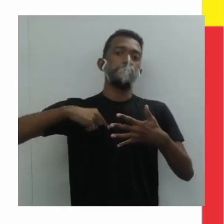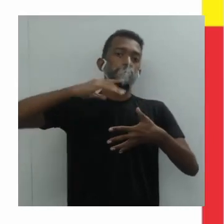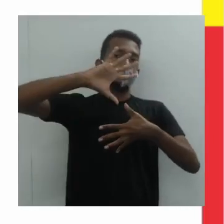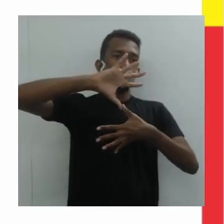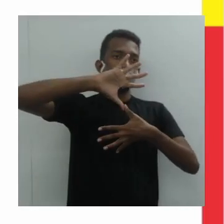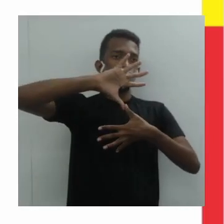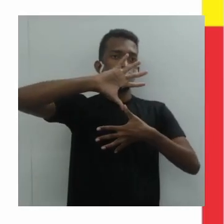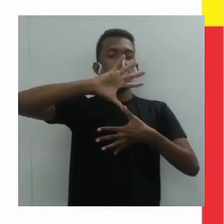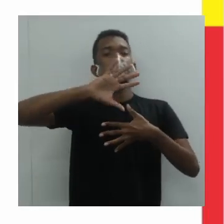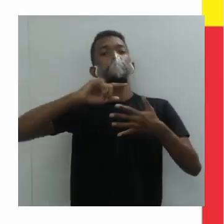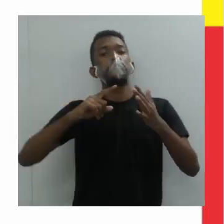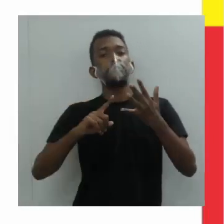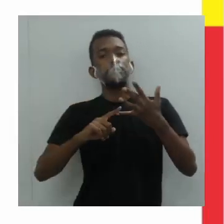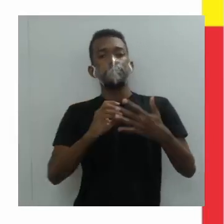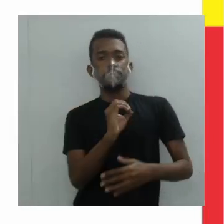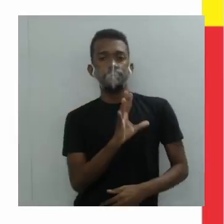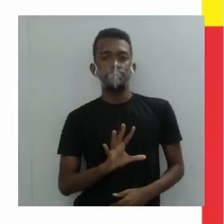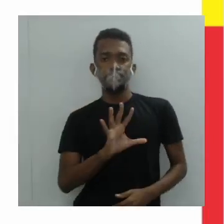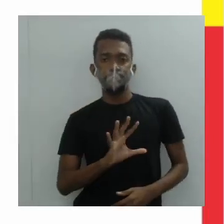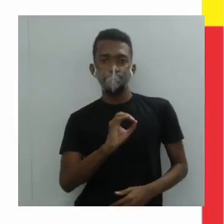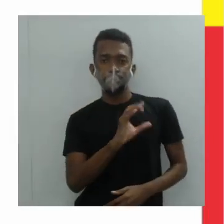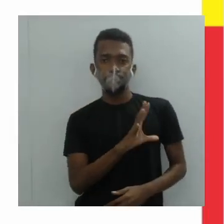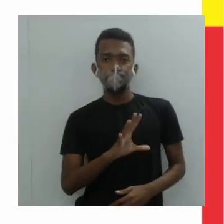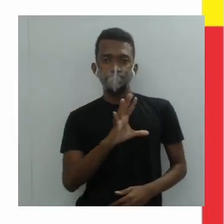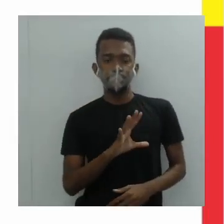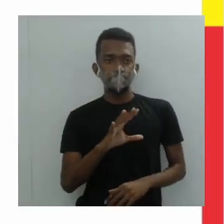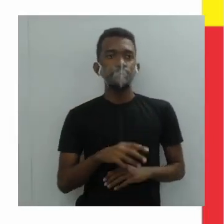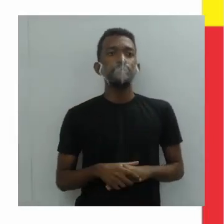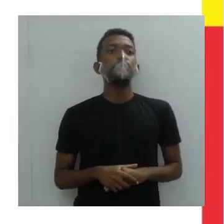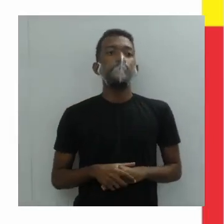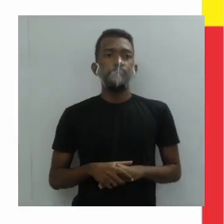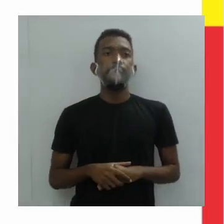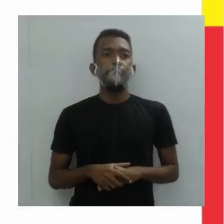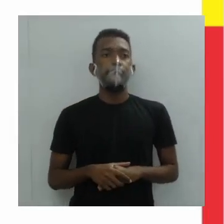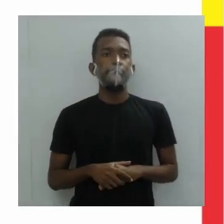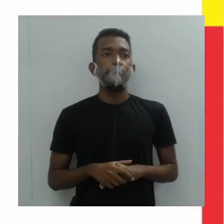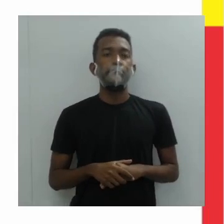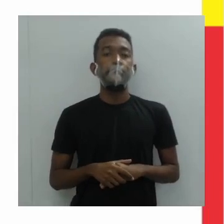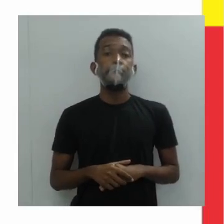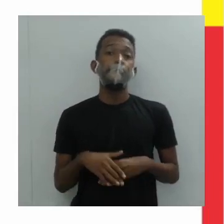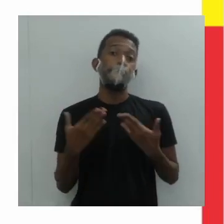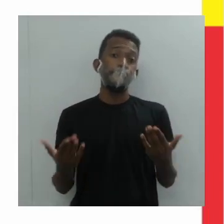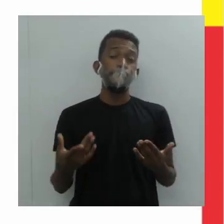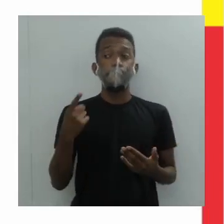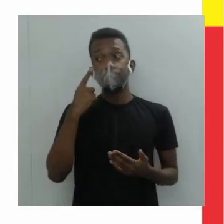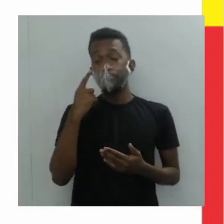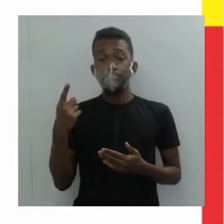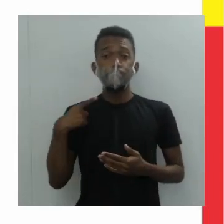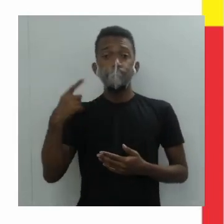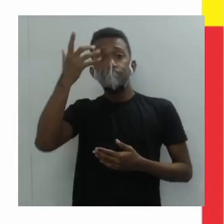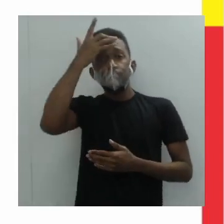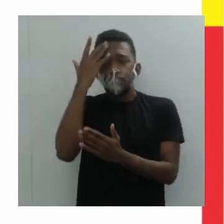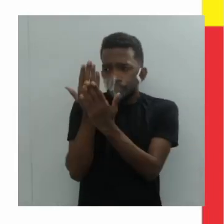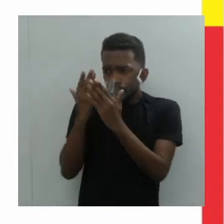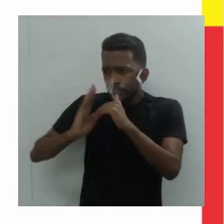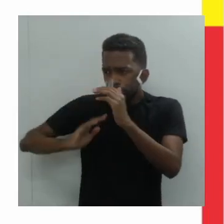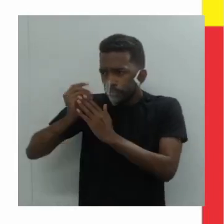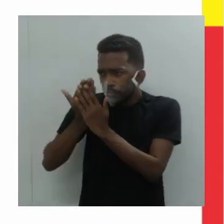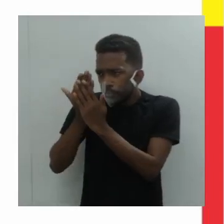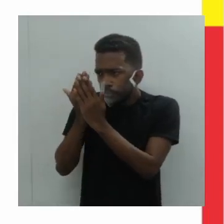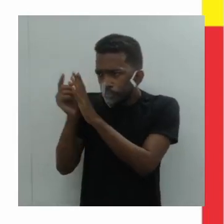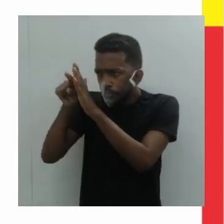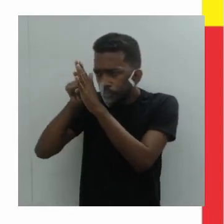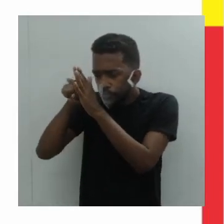a América e a Oceania. Vejam só, muitos historiadores vão falar para a gente,